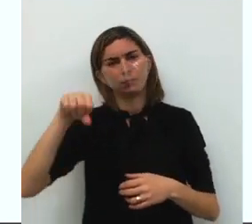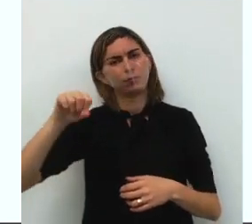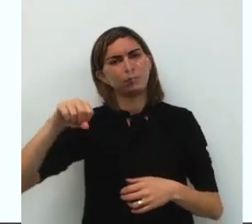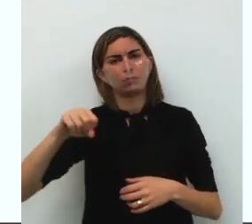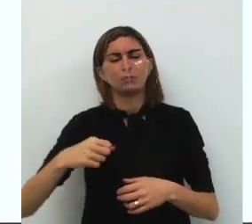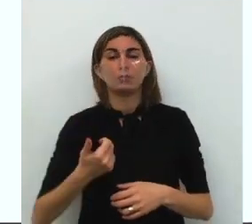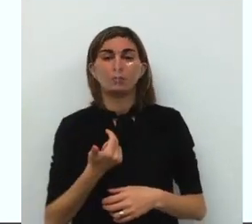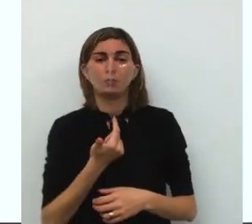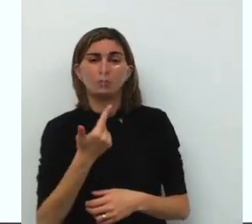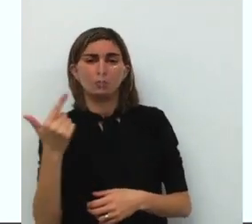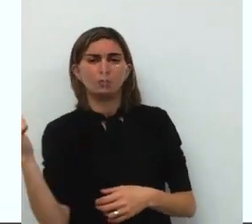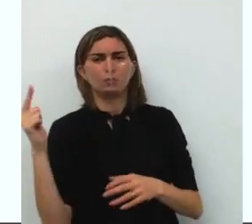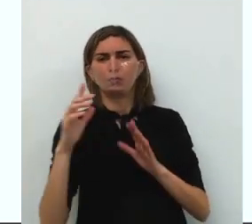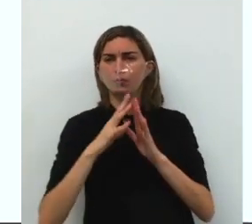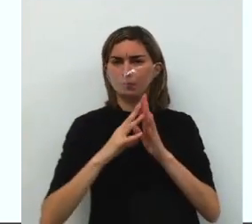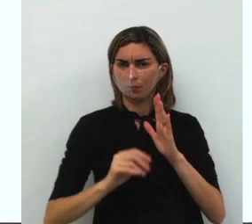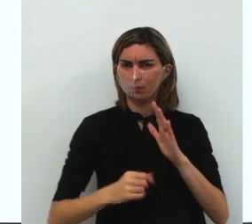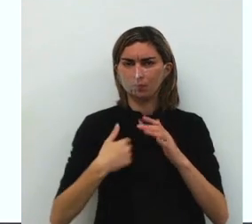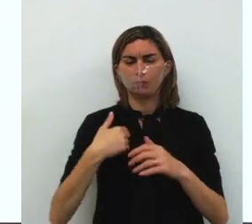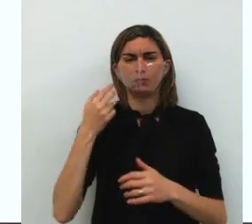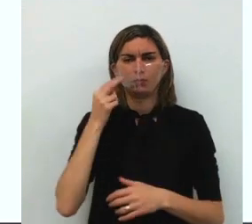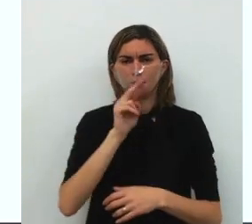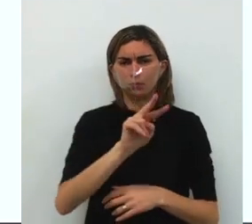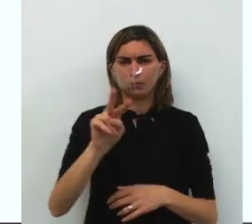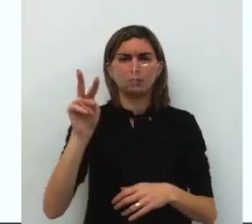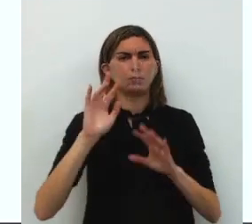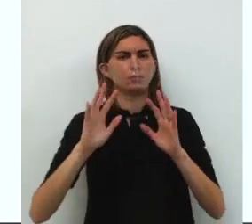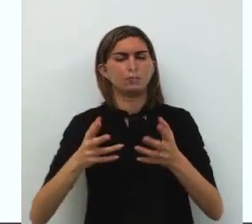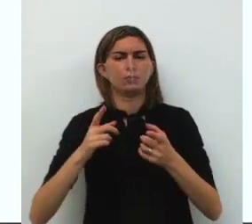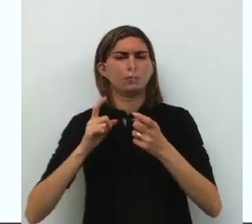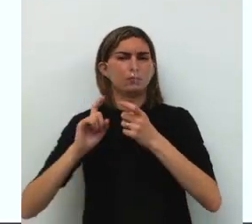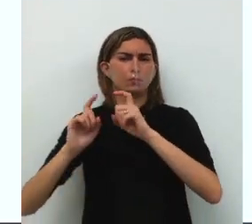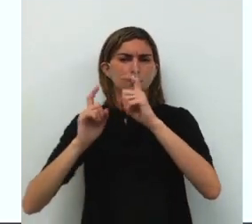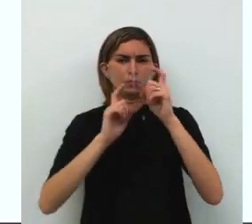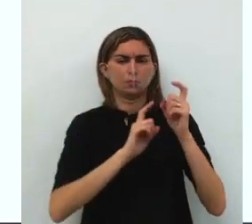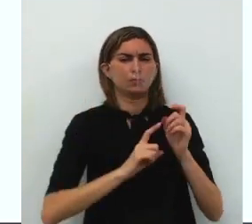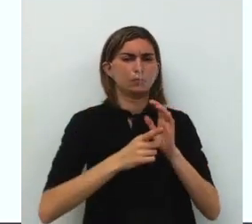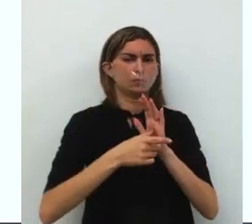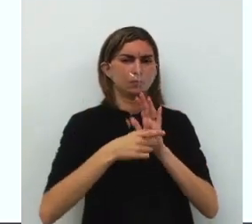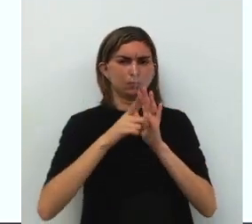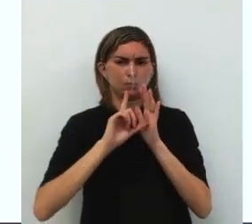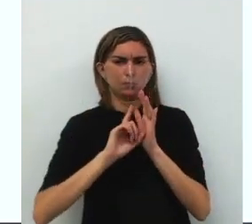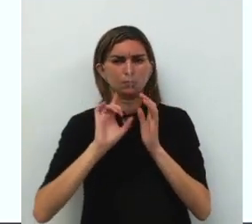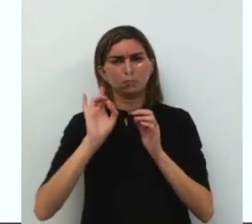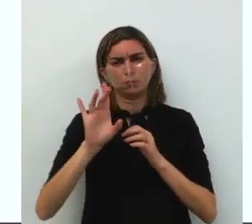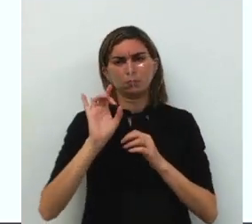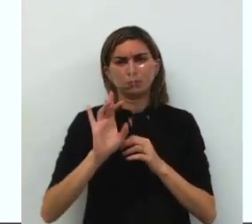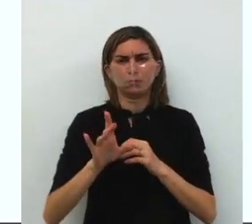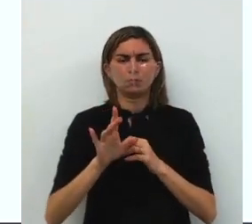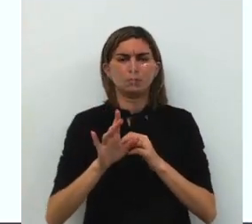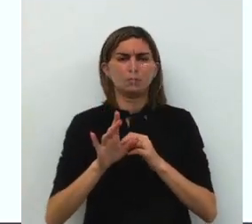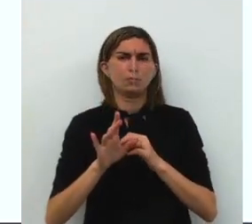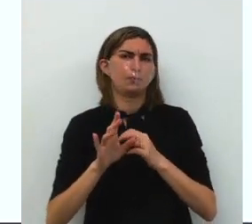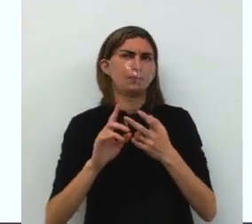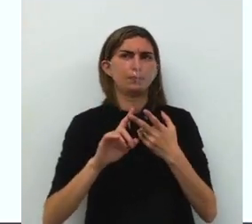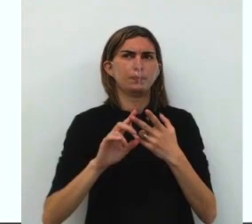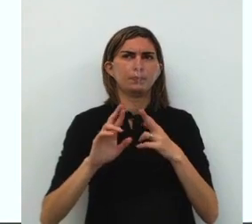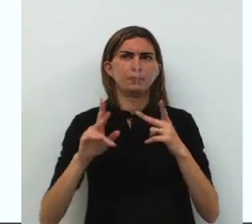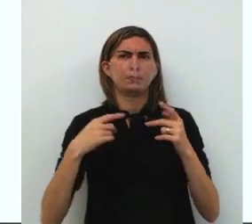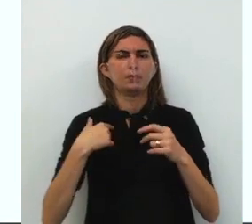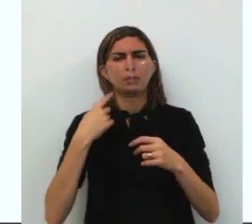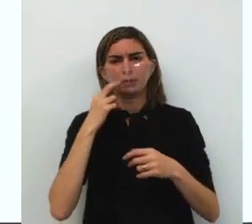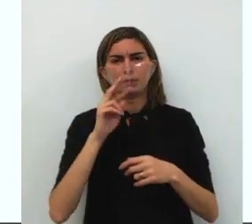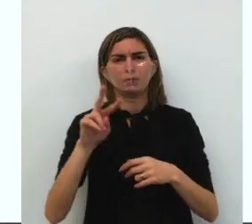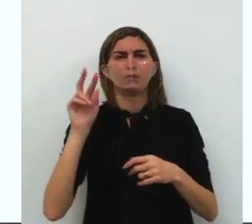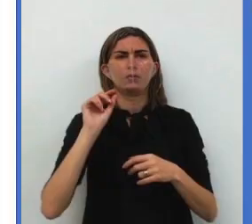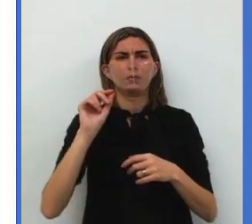sim. A outra modalidade que nós vamos ver e que nós já discutimos anteriormente, mas só de uma forma assim superficial,